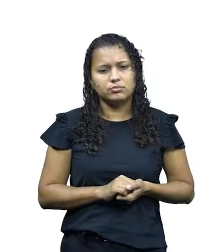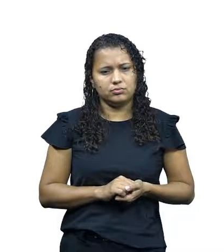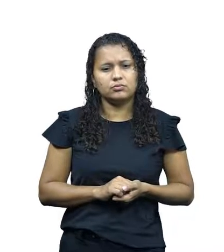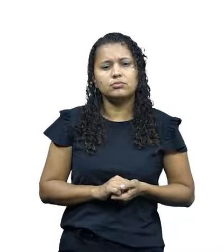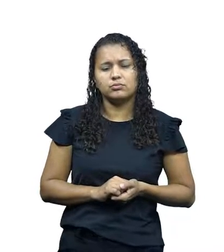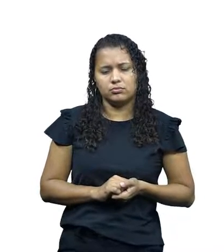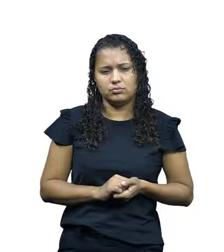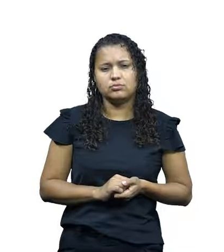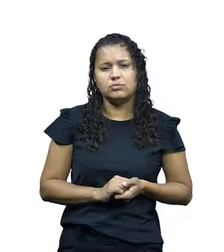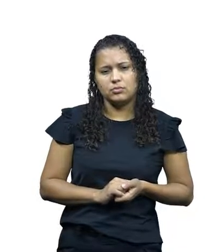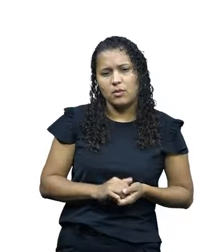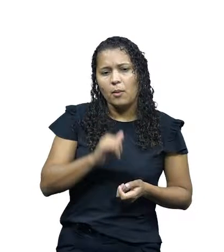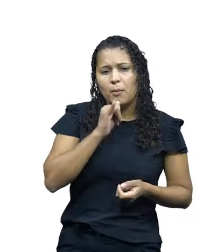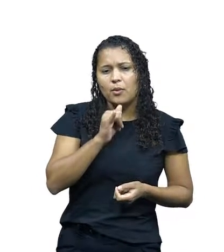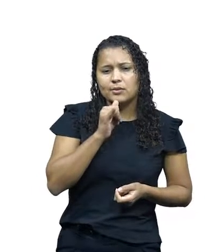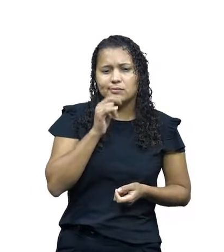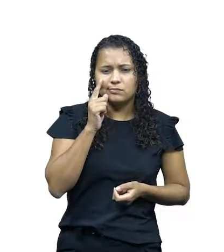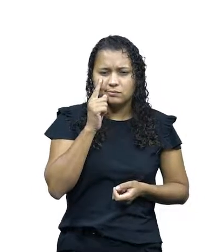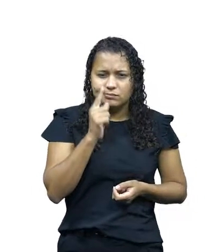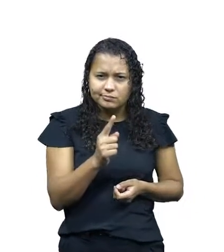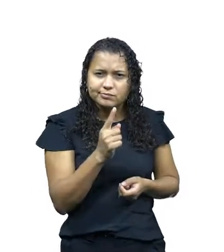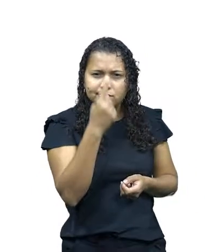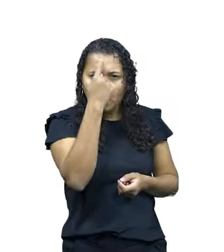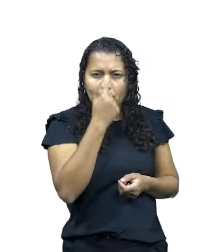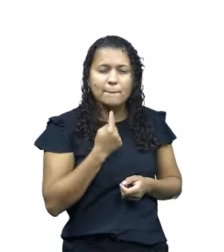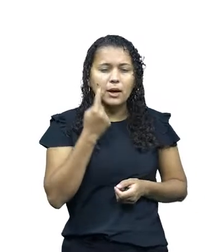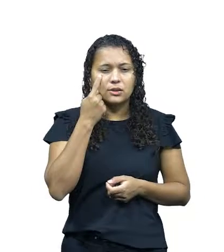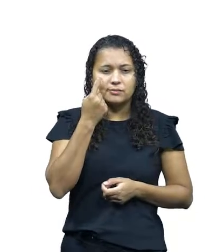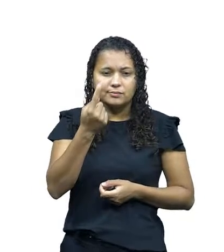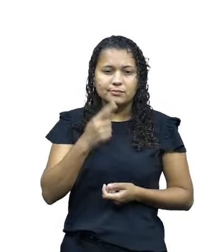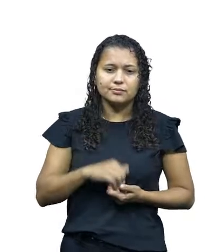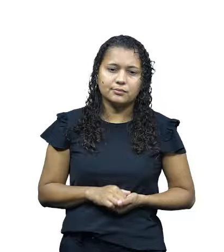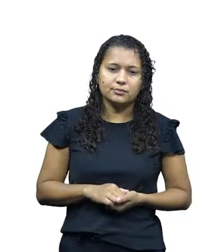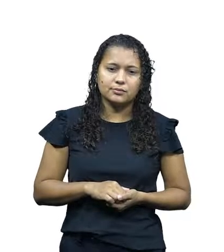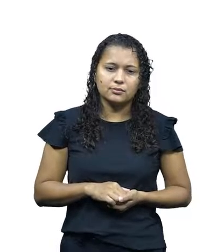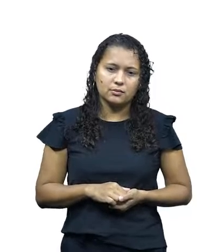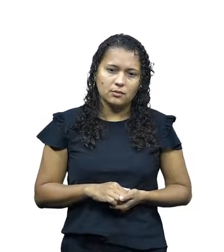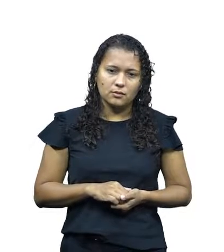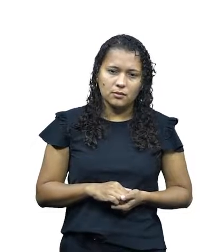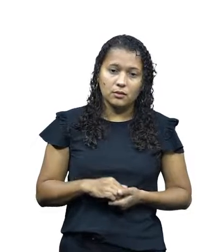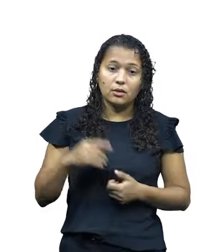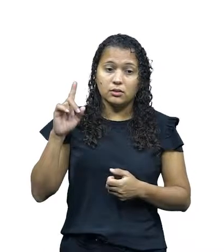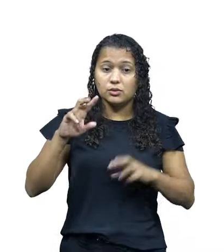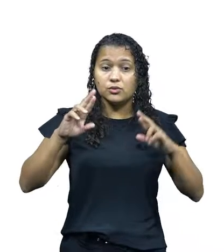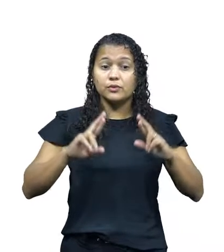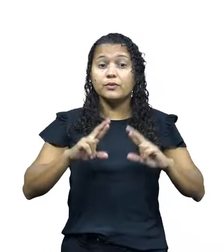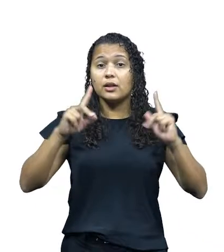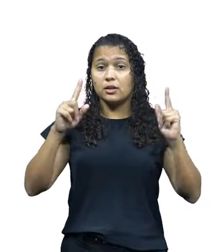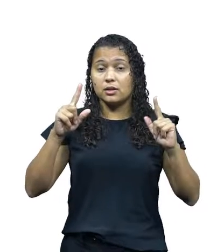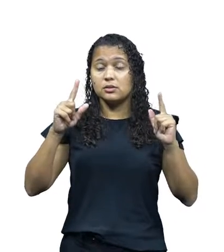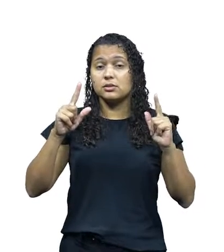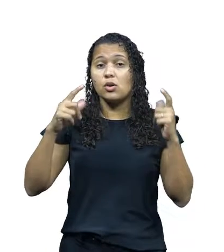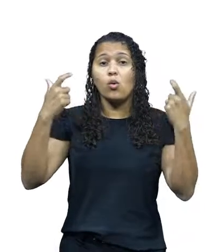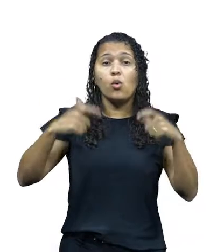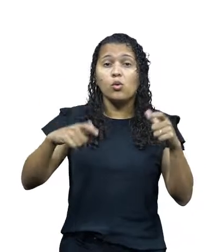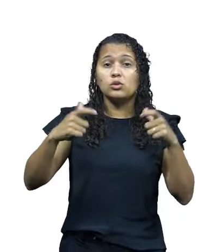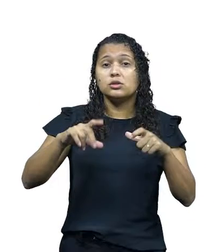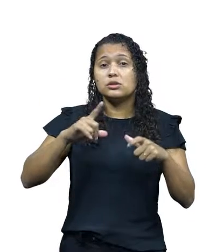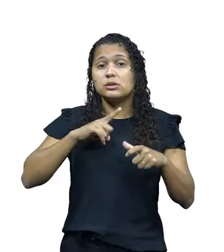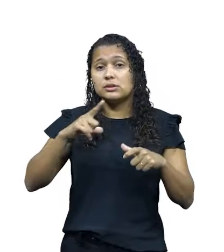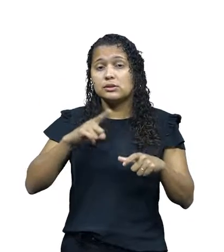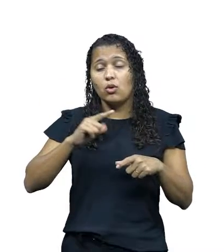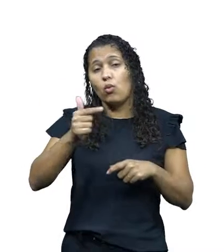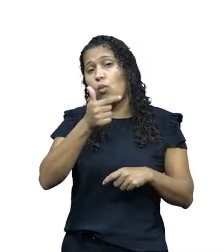ter uma apresentação em diferentes direções. Observem na imagem, por exemplo, as achuras que são diferentes são